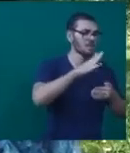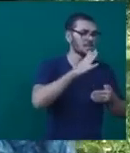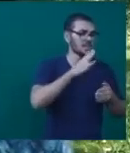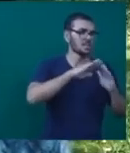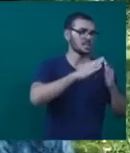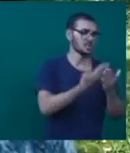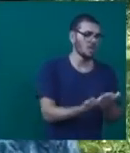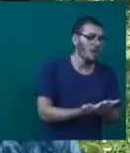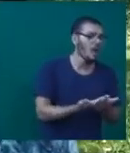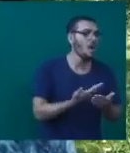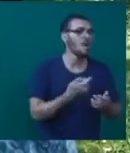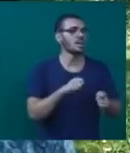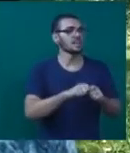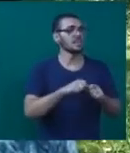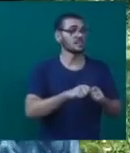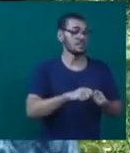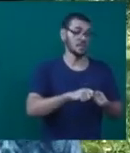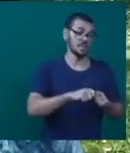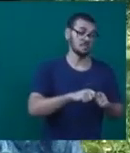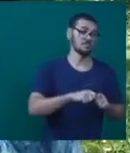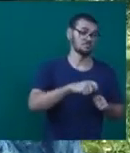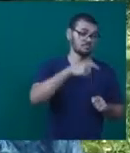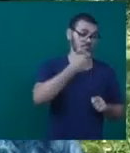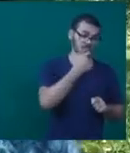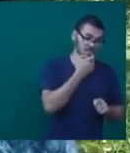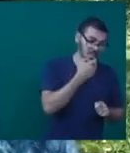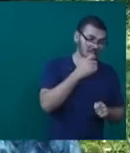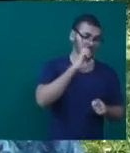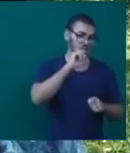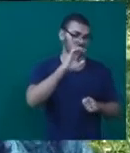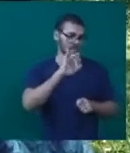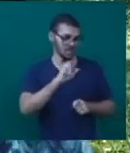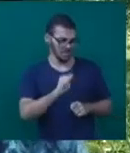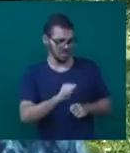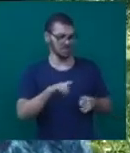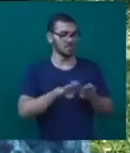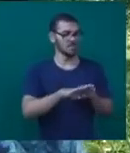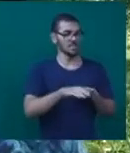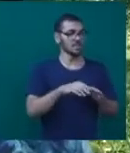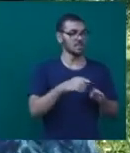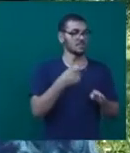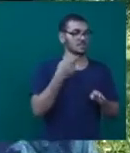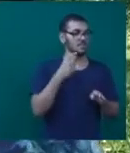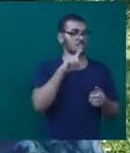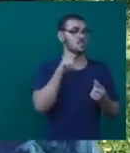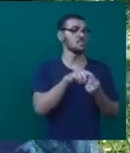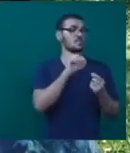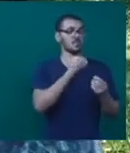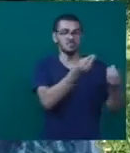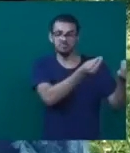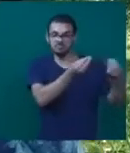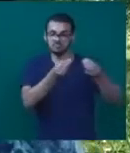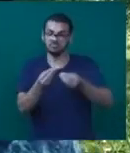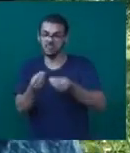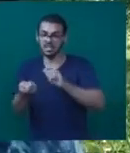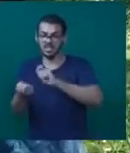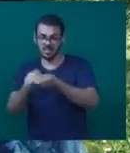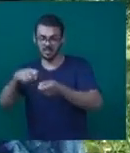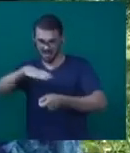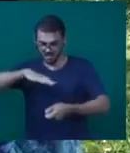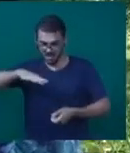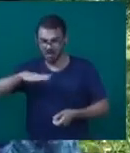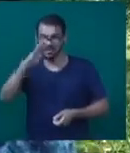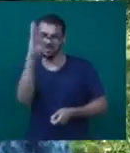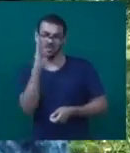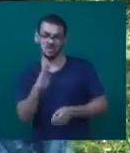eles, né, com o propósito de trazer essas ideias no Brasil e de pensar numa forma de aplicar com o nosso público